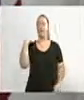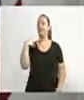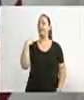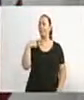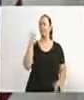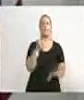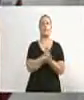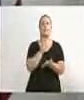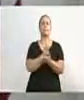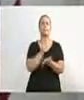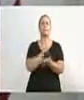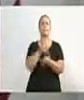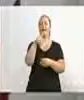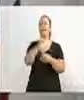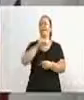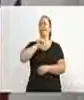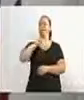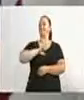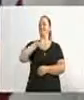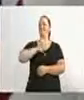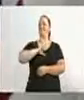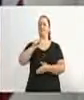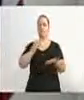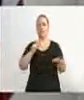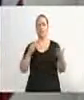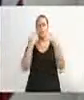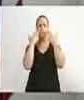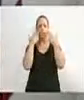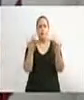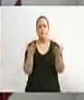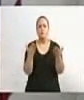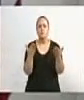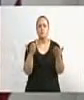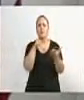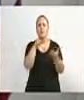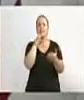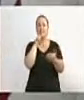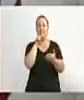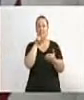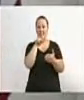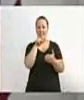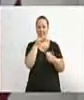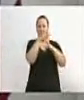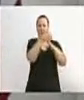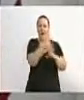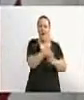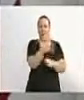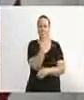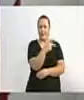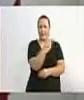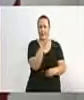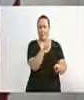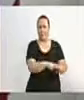sempre se elegendo. E é público notório. Se ele botar o pé no Paraguai, ele está preso. Ele só não está preso porque está dentro do Brasil.